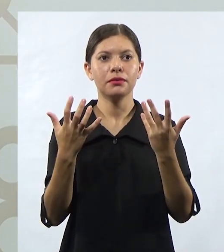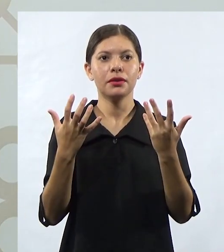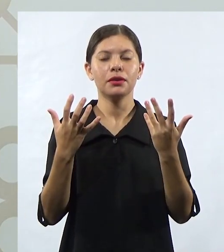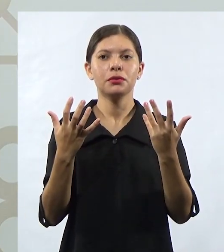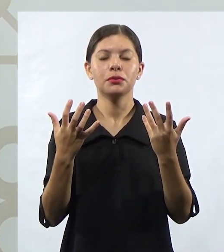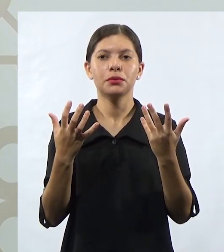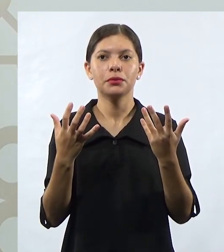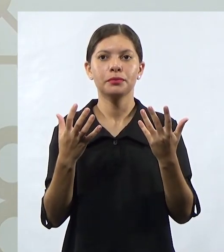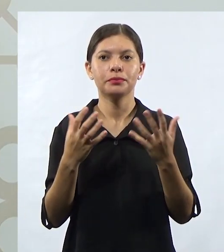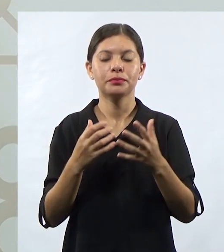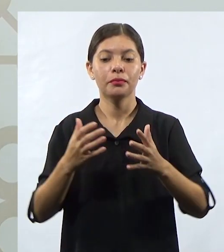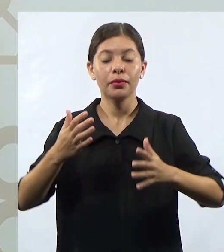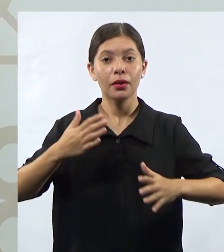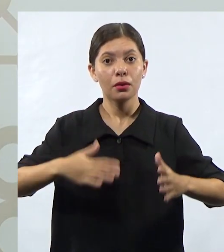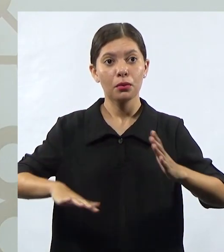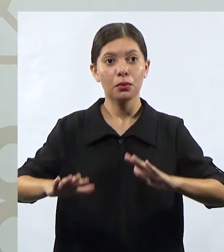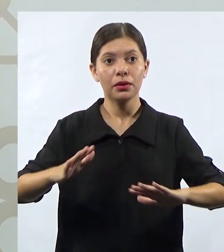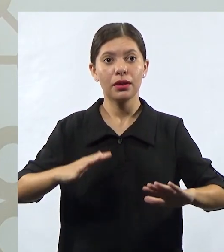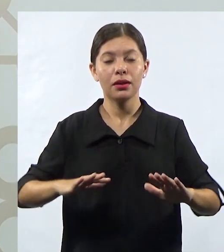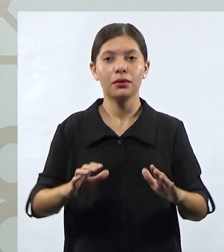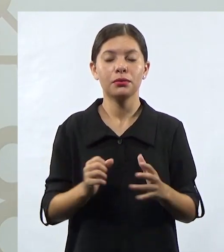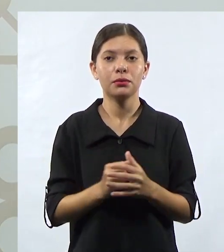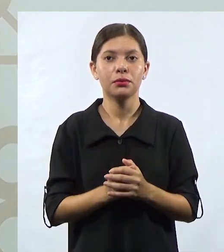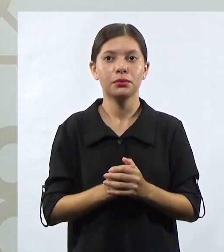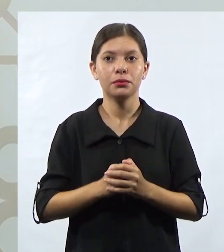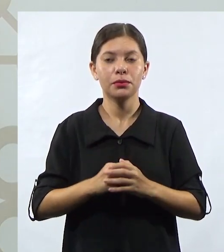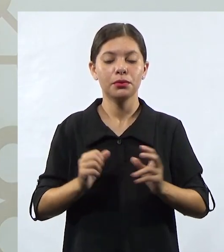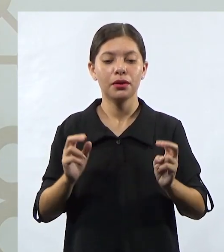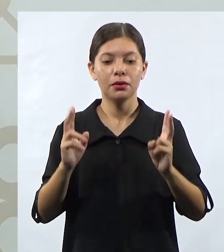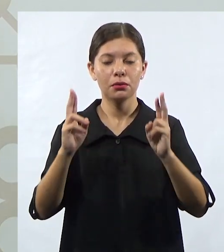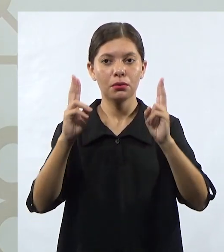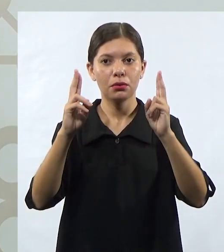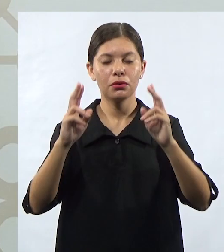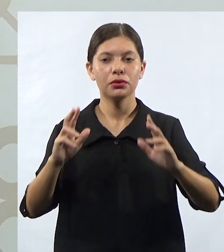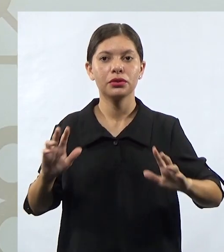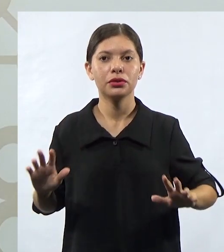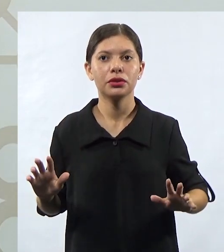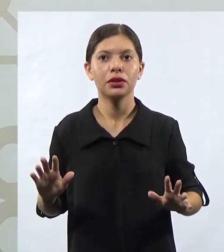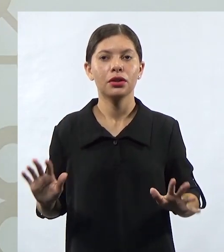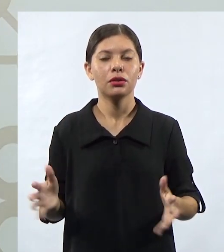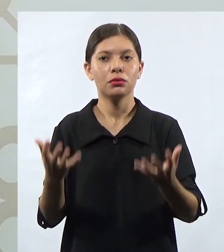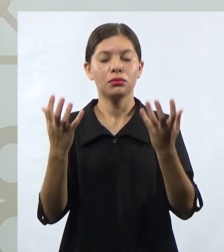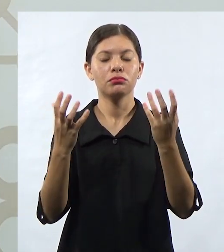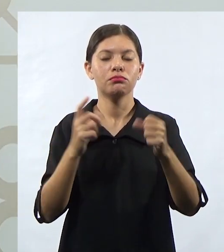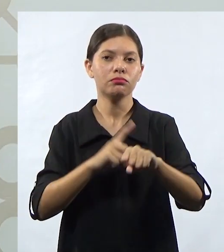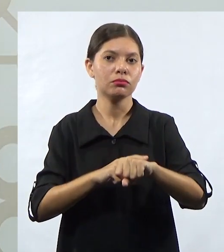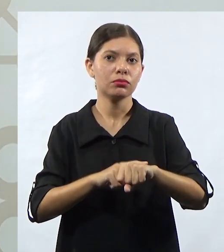ter o cuidado de que o recorte temporal vai ser...